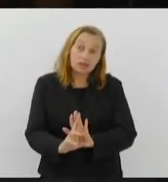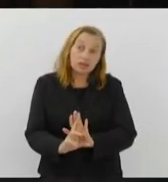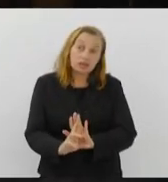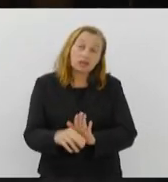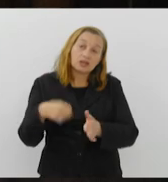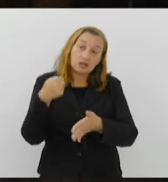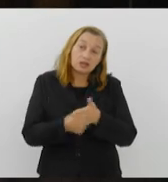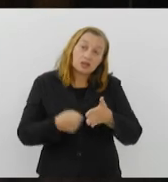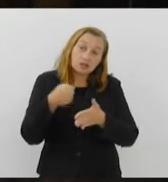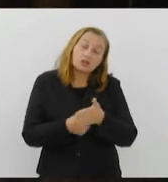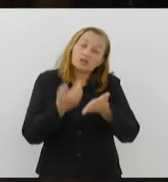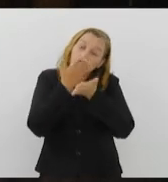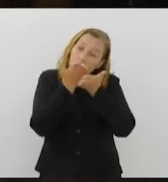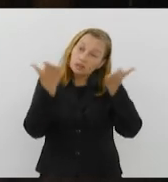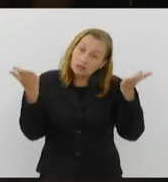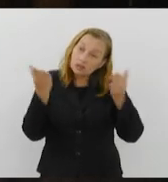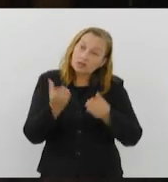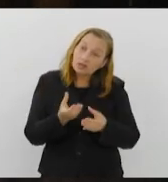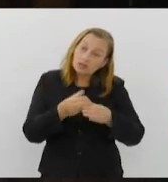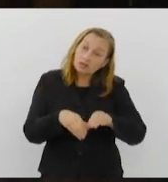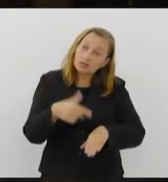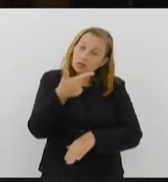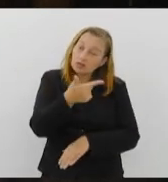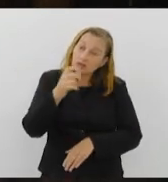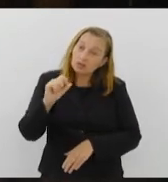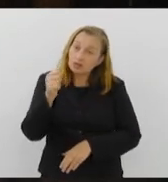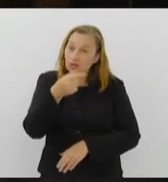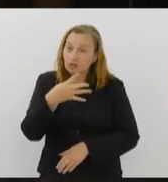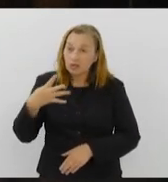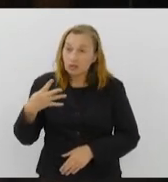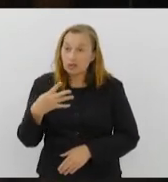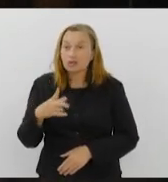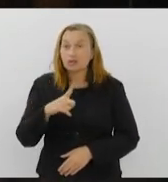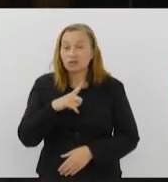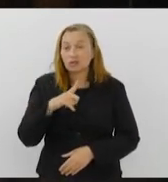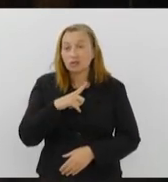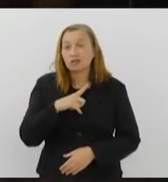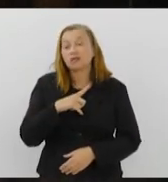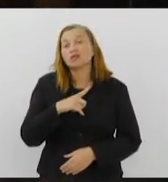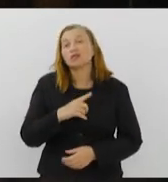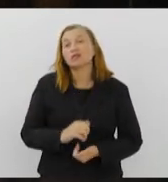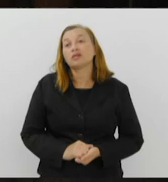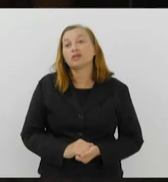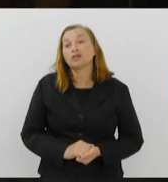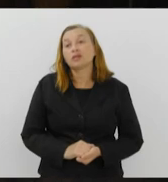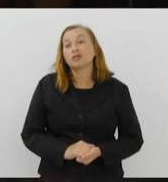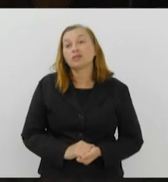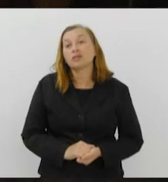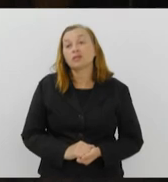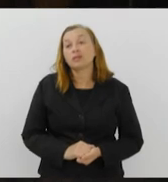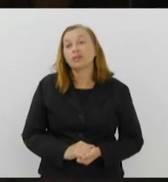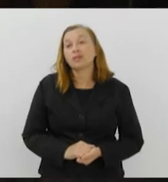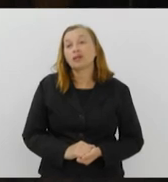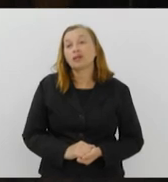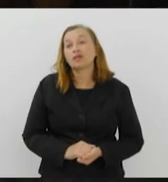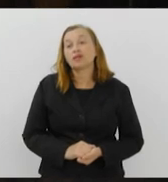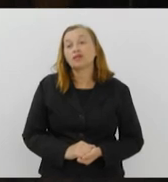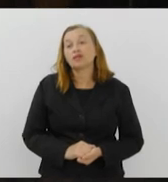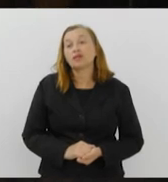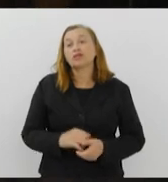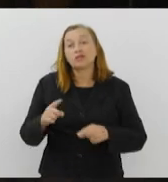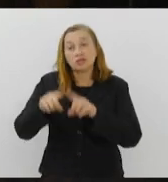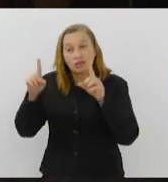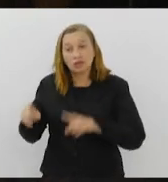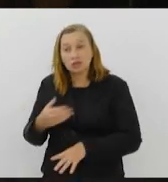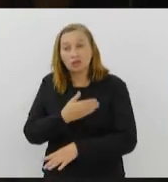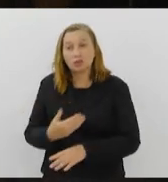lutar por vocês, os concursados de 2014, e nós temos os nossos guerreiros e batalhadores, servidores públicos